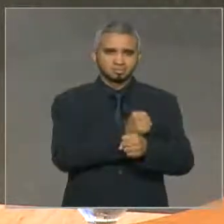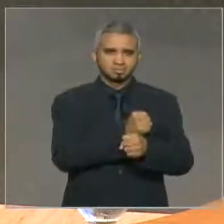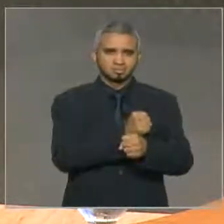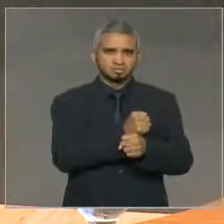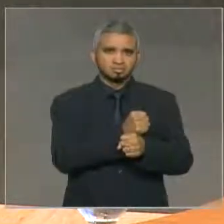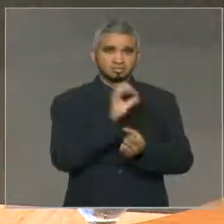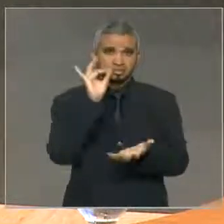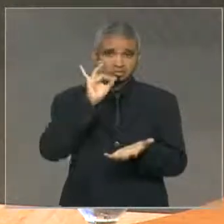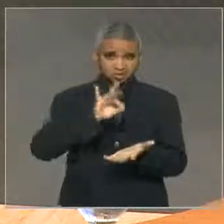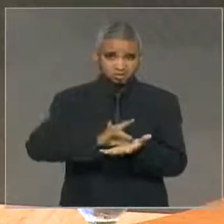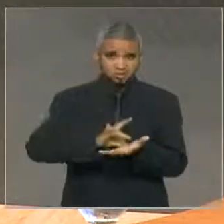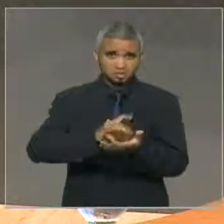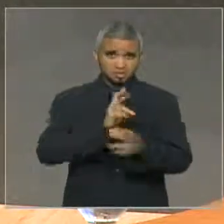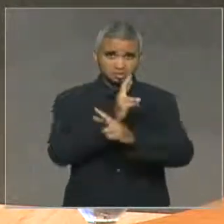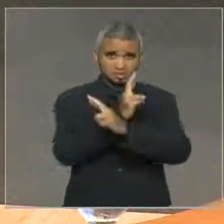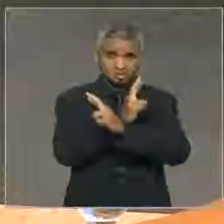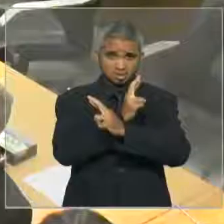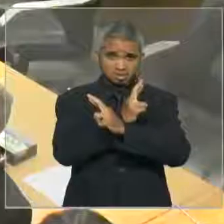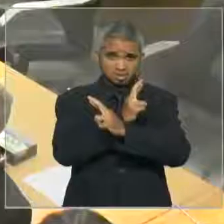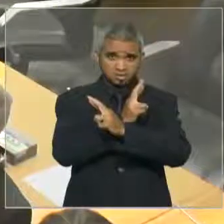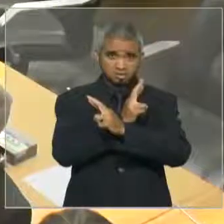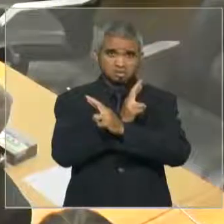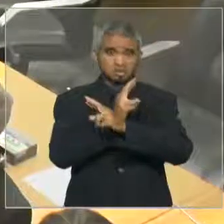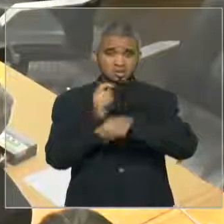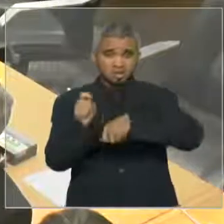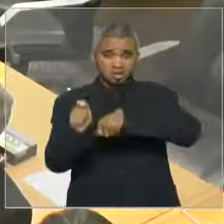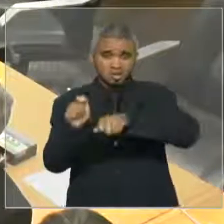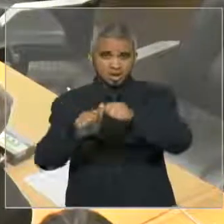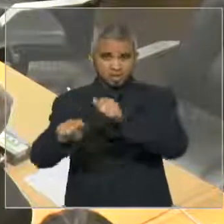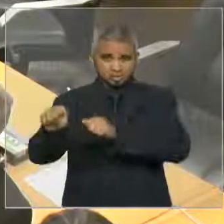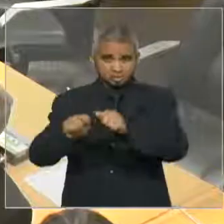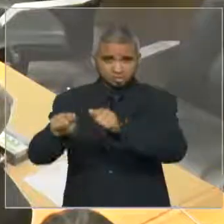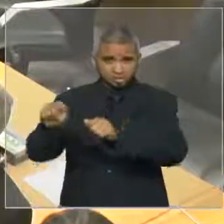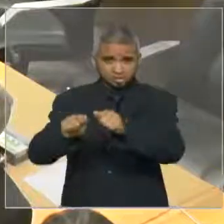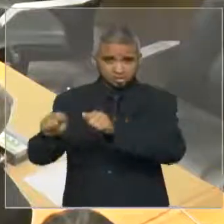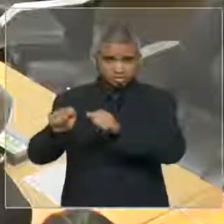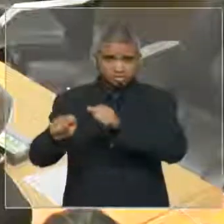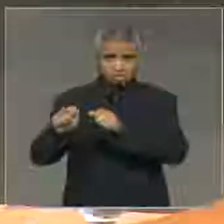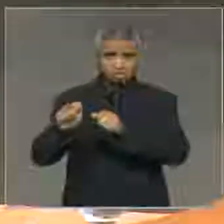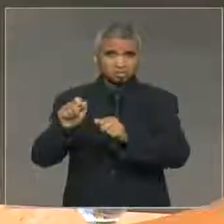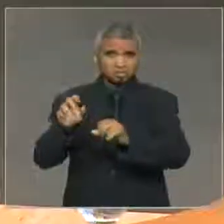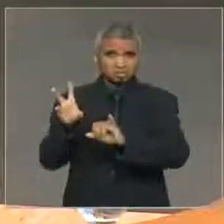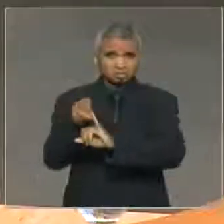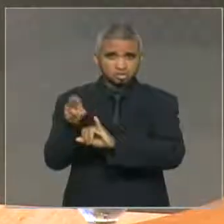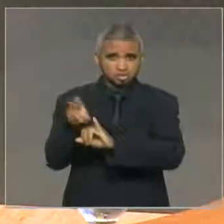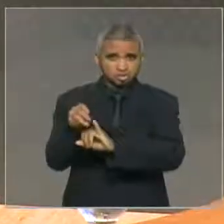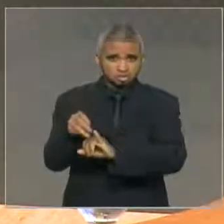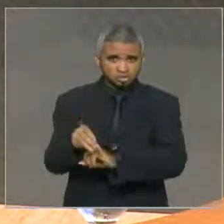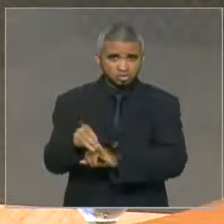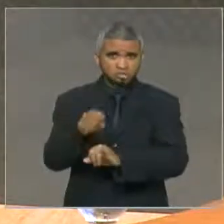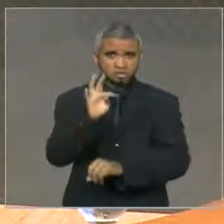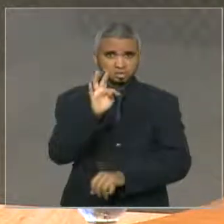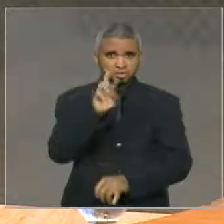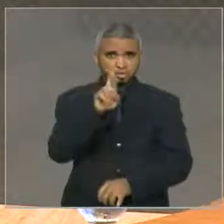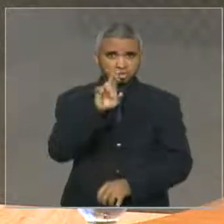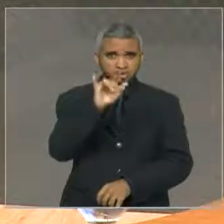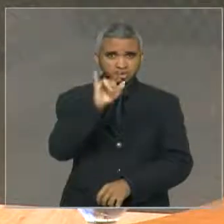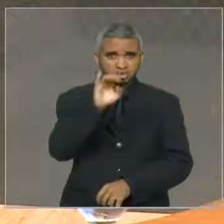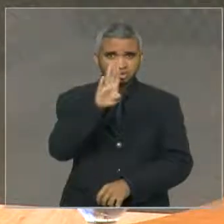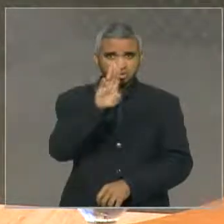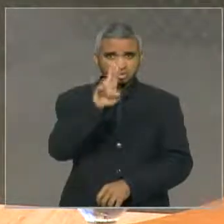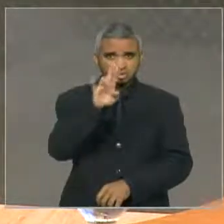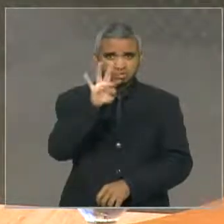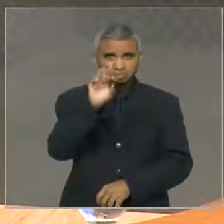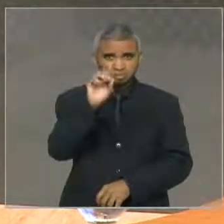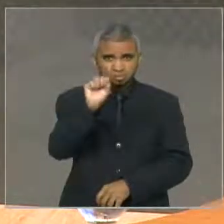a Receita Federal, a administração tributária, começou quando descobriram o